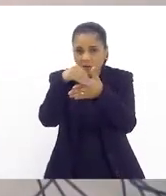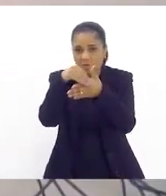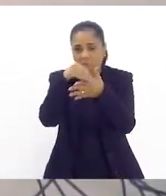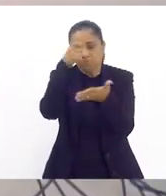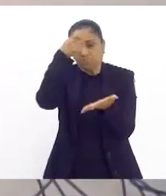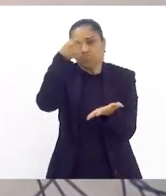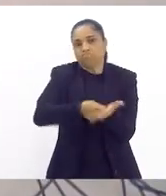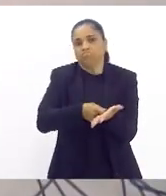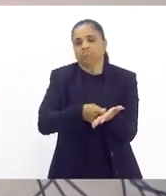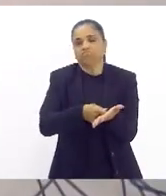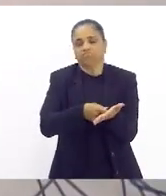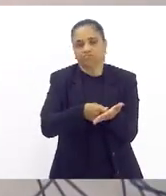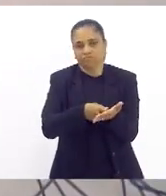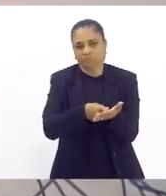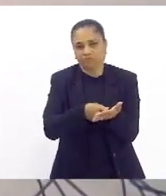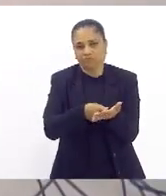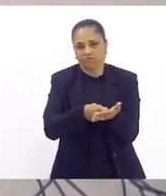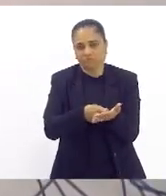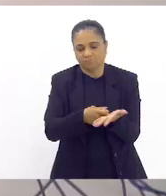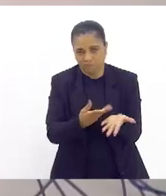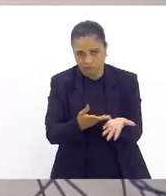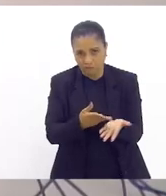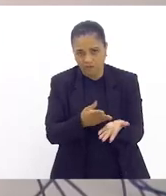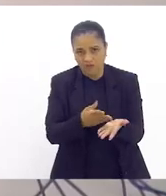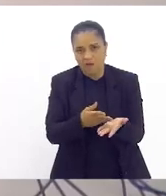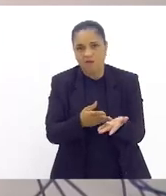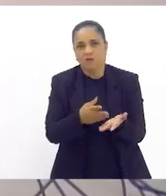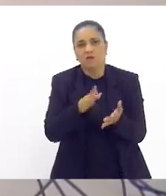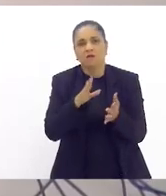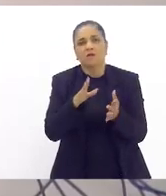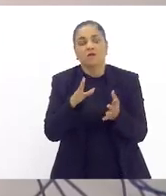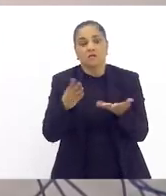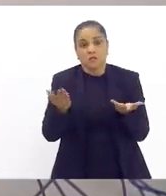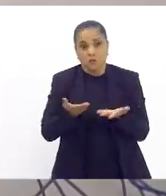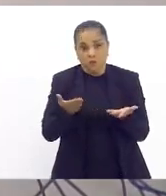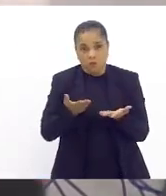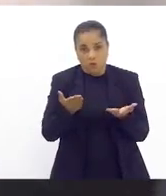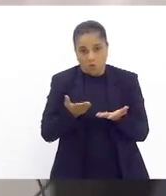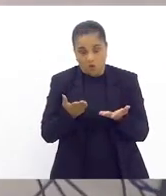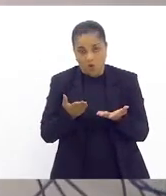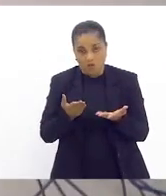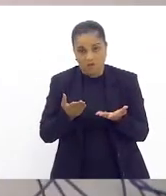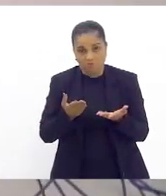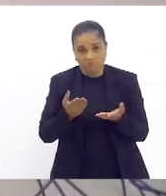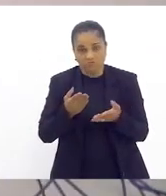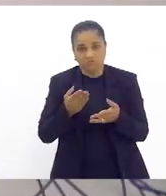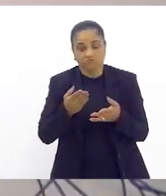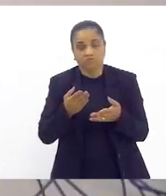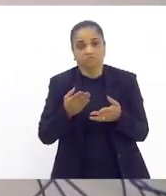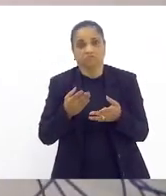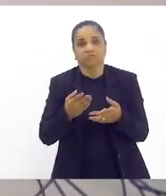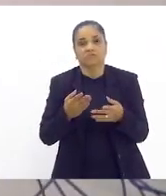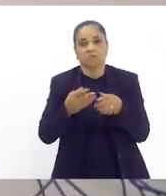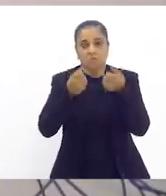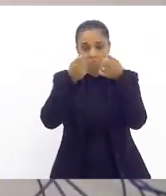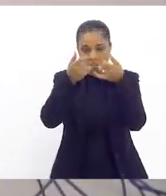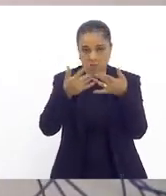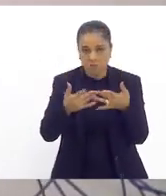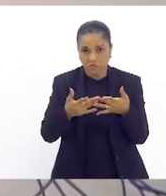duros né mas só que é para a gente ilustrar o estado da arte